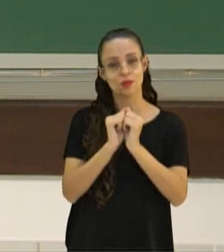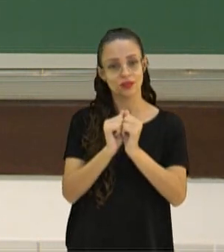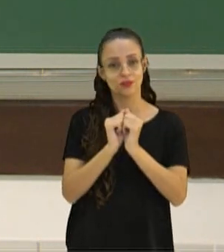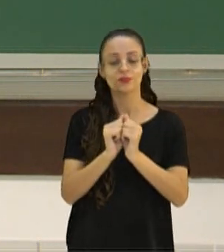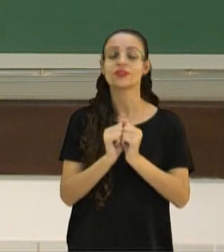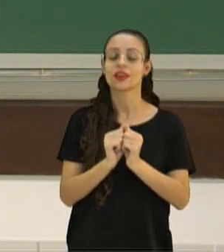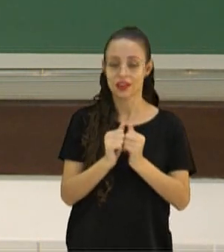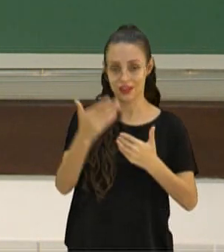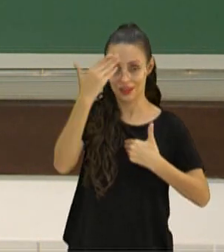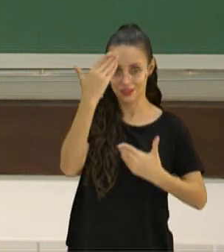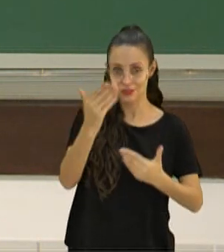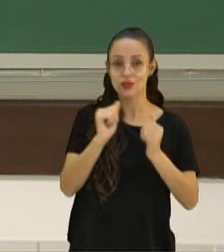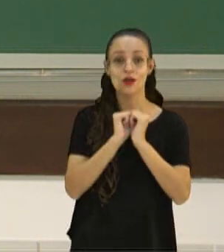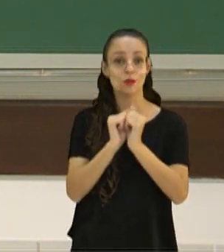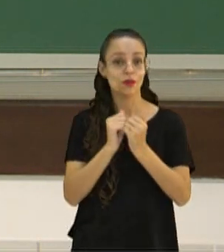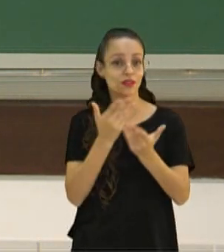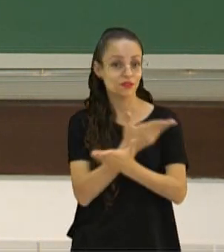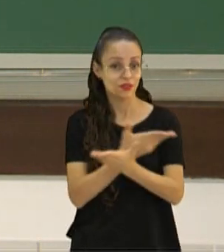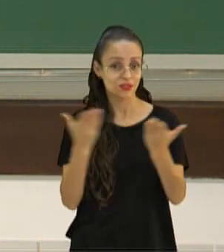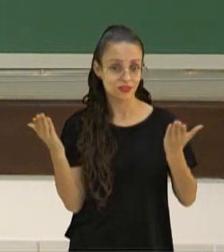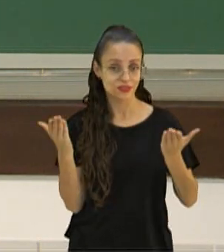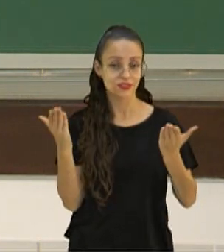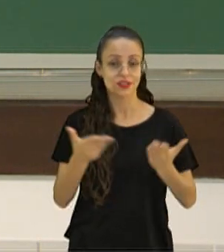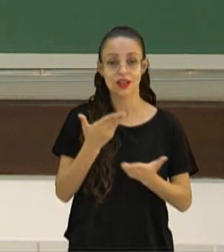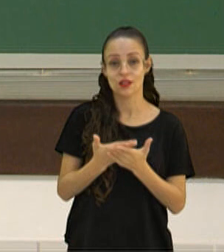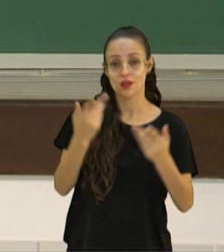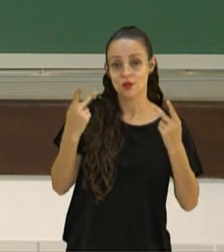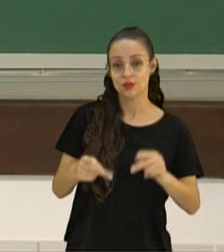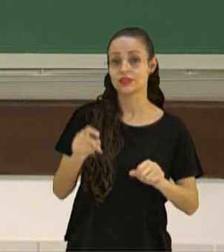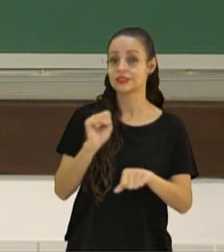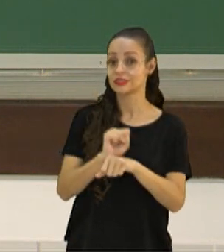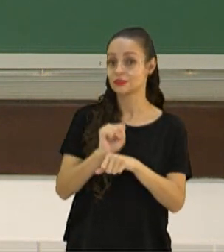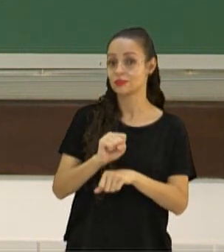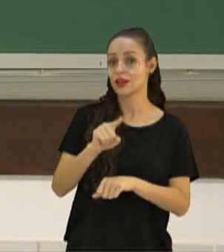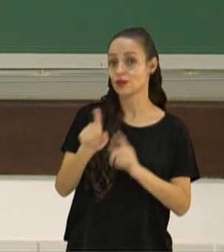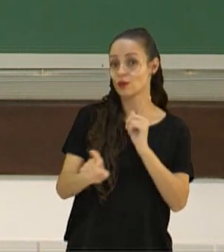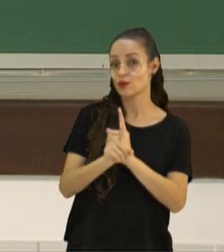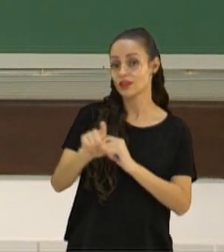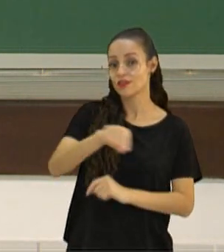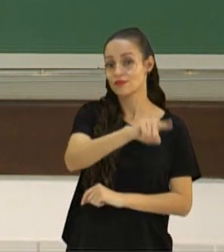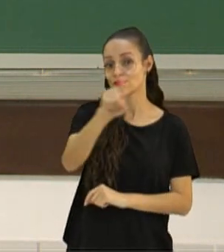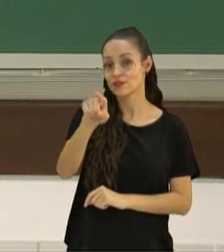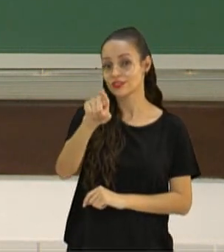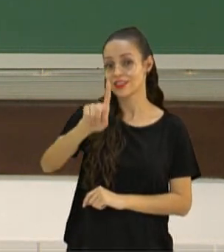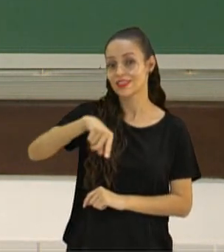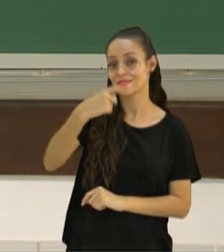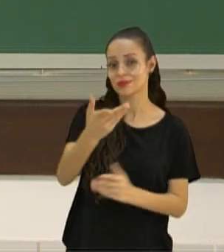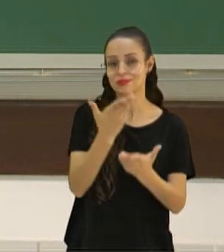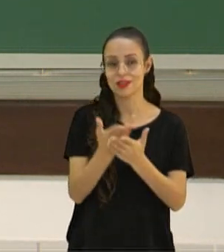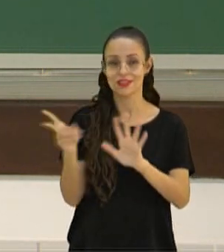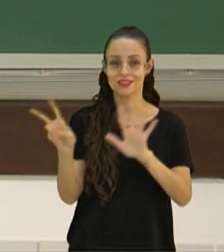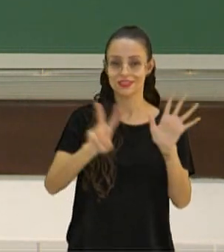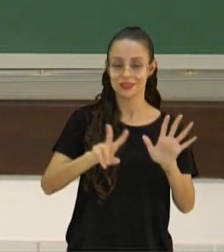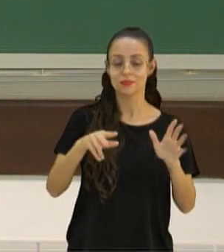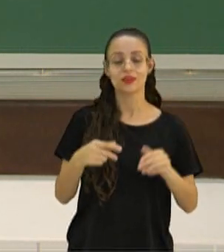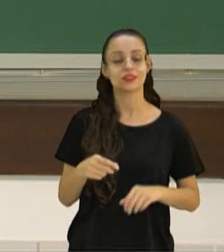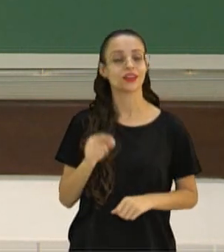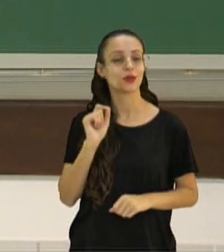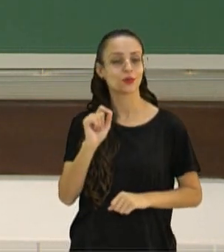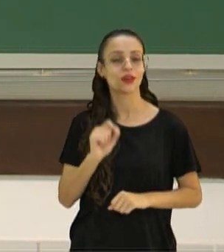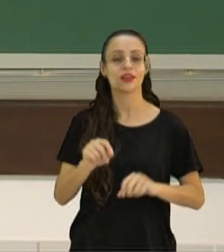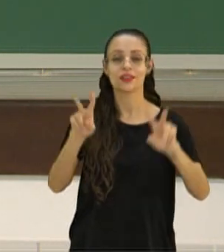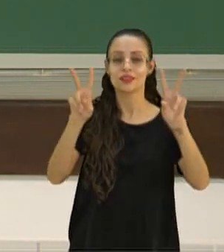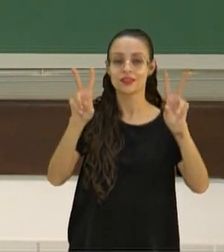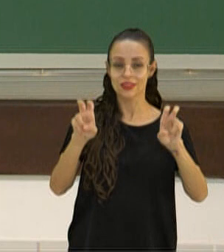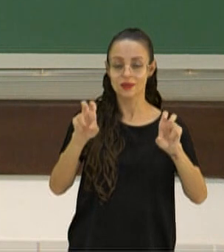trimestre, né, perdão. Agradeço a companhia de vocês na aula de hoje, espero encontrá-los na nossa aula da semana que vem, né, que nós vamos